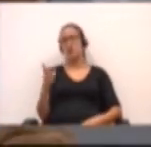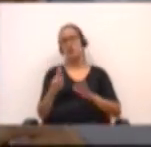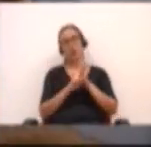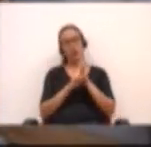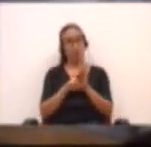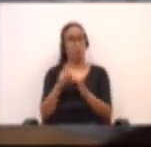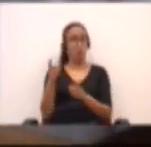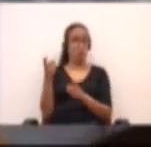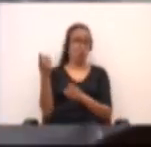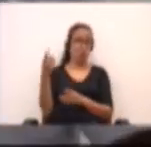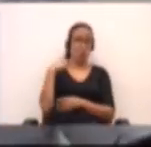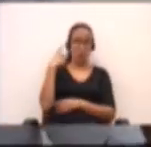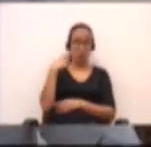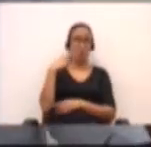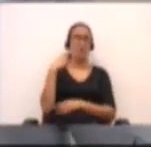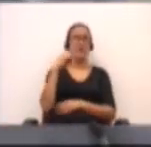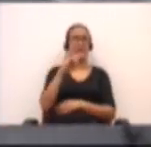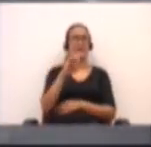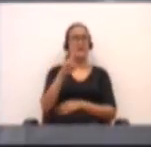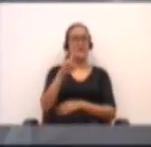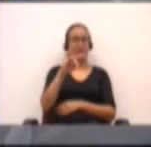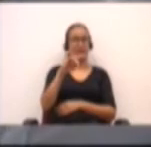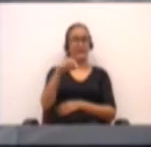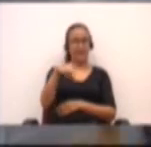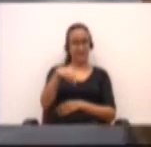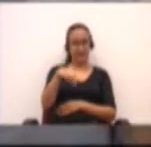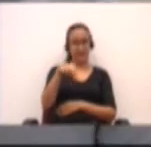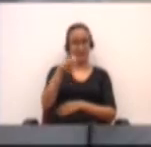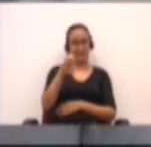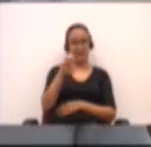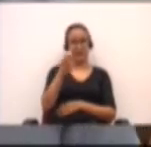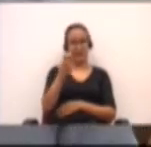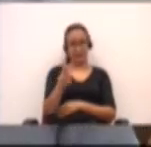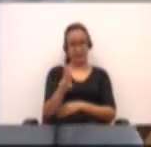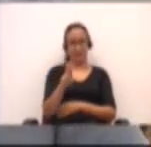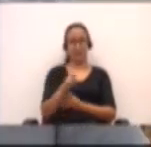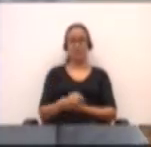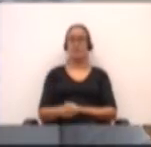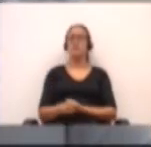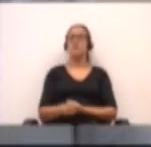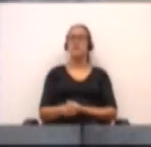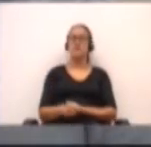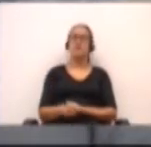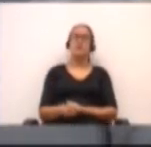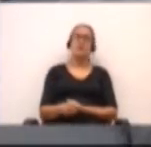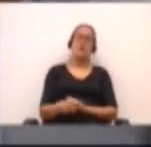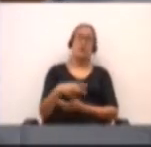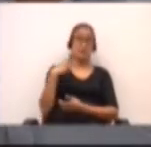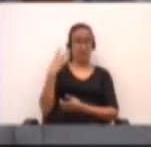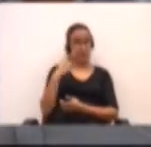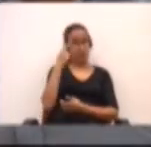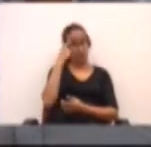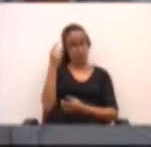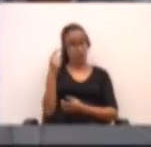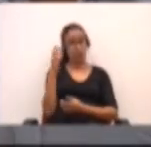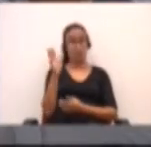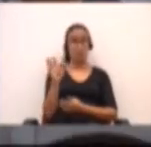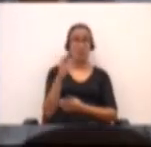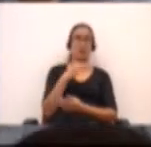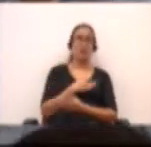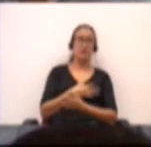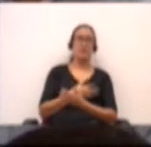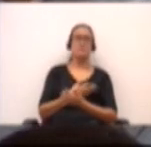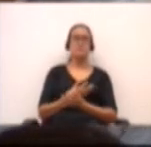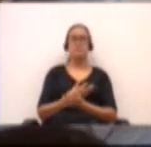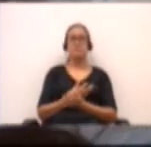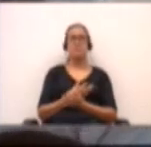Doutor Irineu, há um comentário que eu não sei se foi abordado por vossas excelências, vereador Júlio, peço a atenção do senhor também, que eu acho que pode corroborar